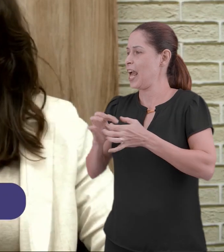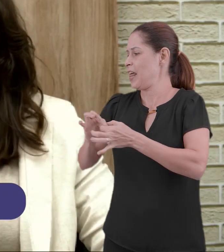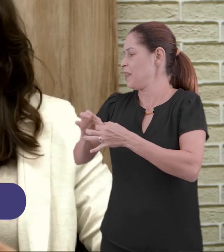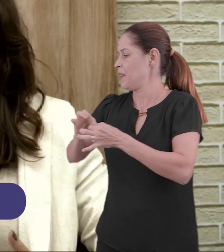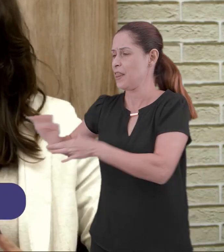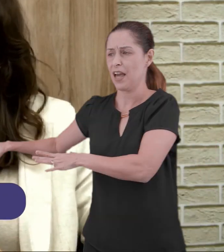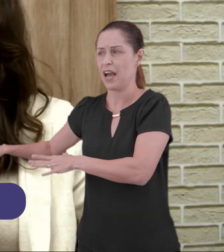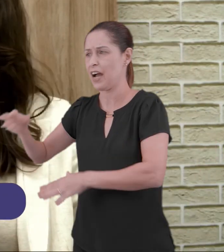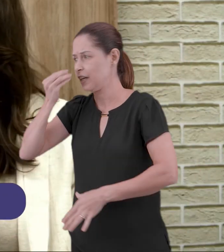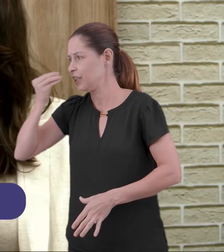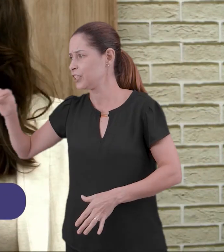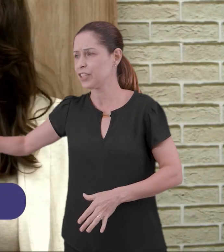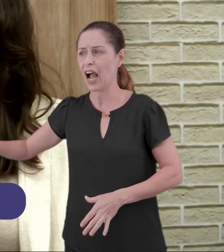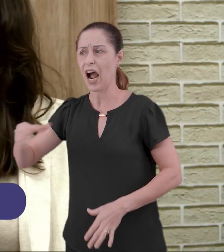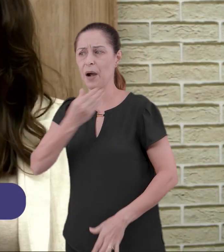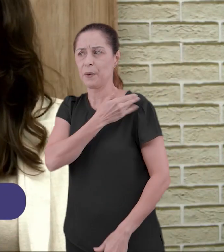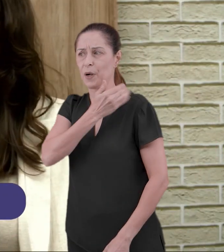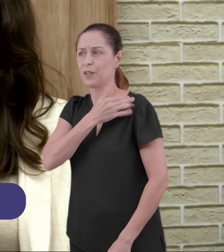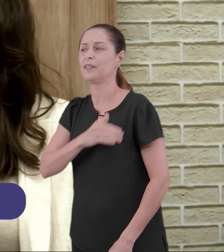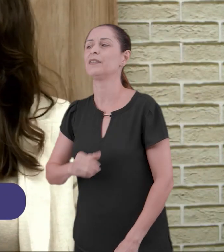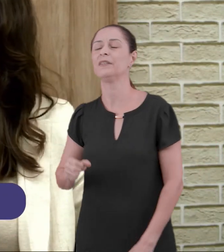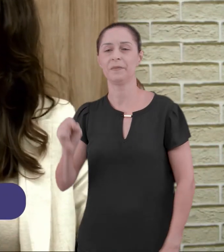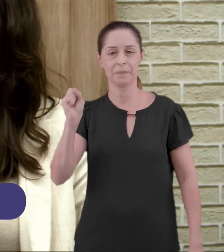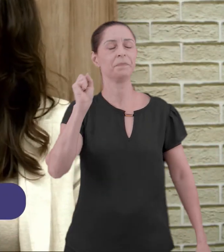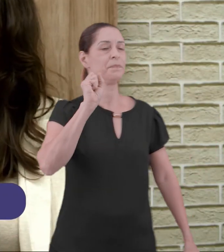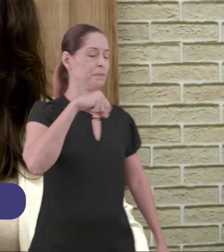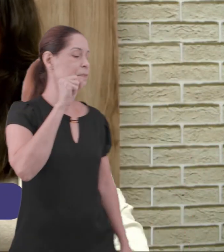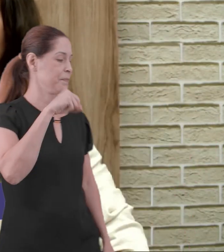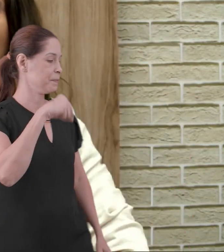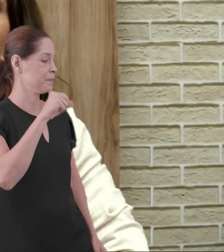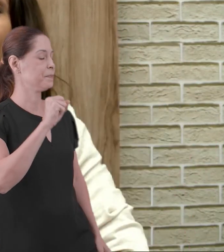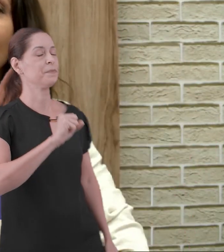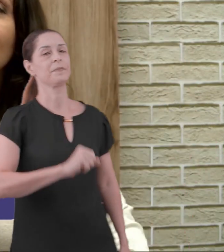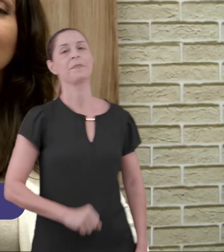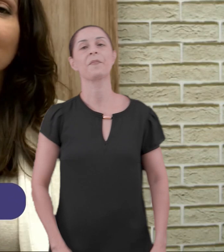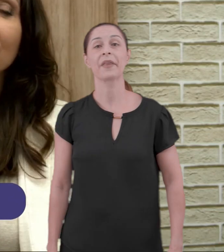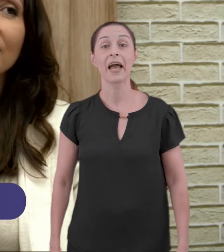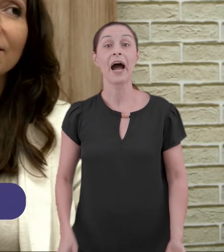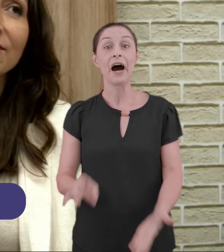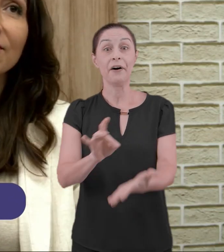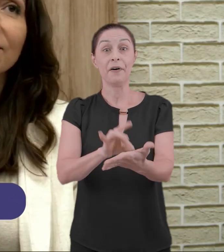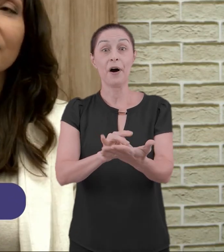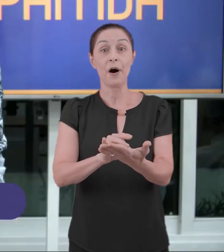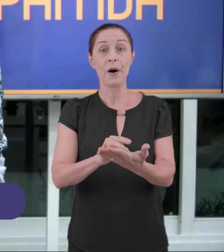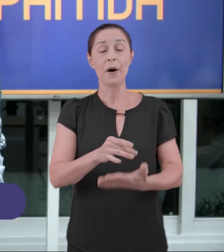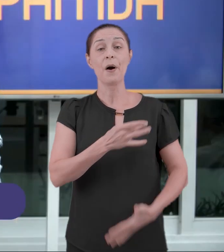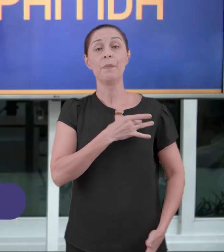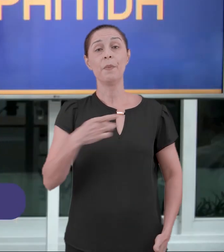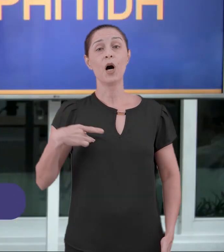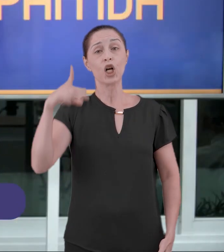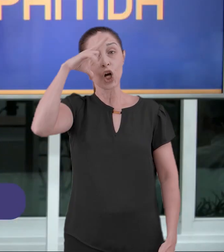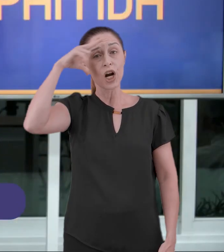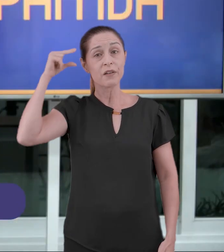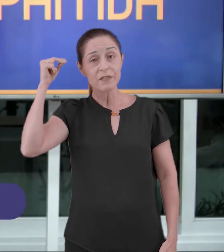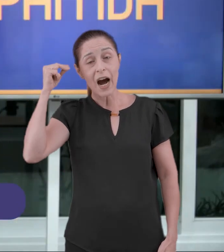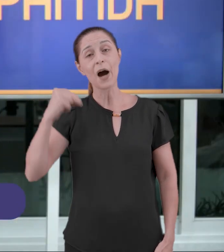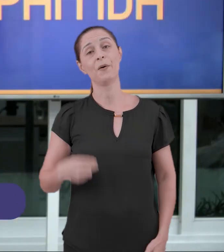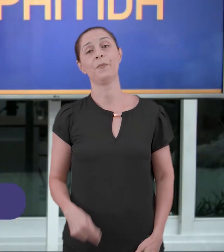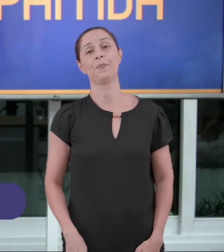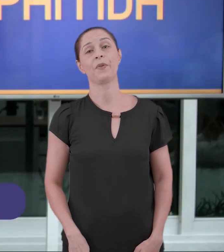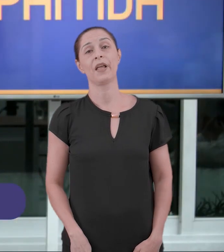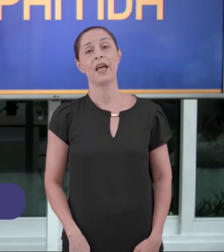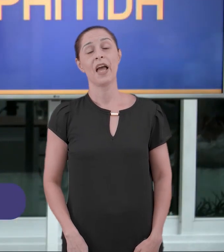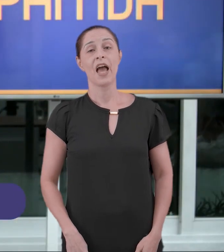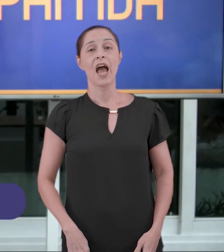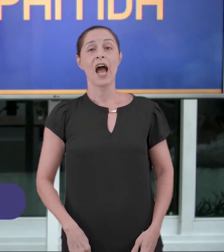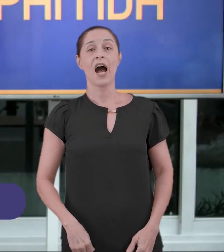Porque Jesus acolheu a todos. Perfeitamente. É verdade. E, pastor Erival, a gente vê aí o seu caminhar durante todos